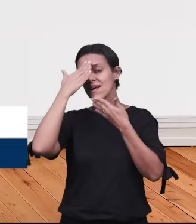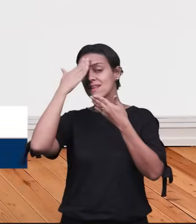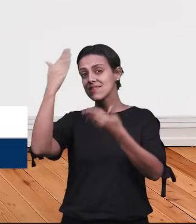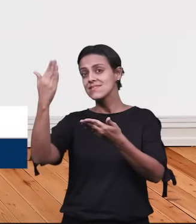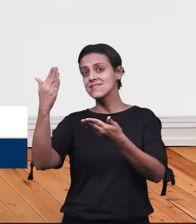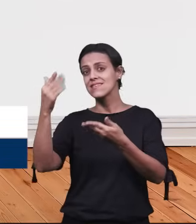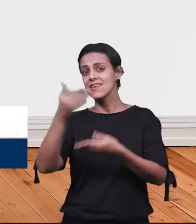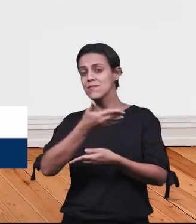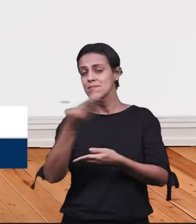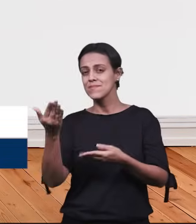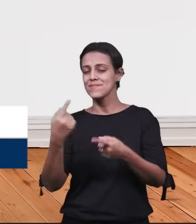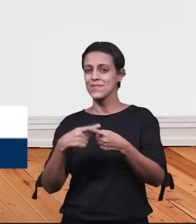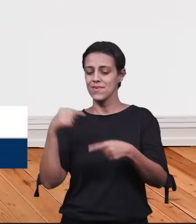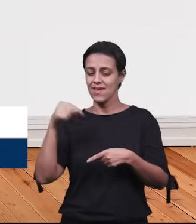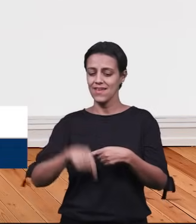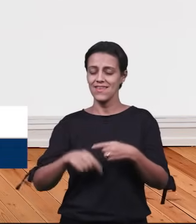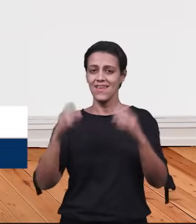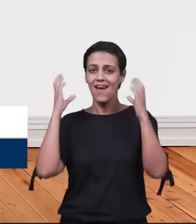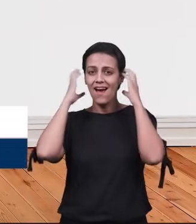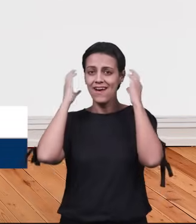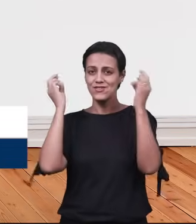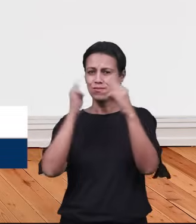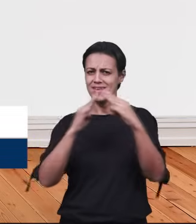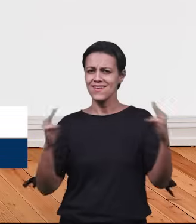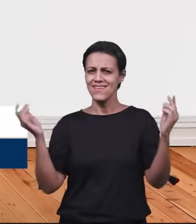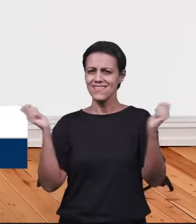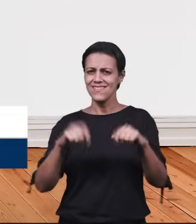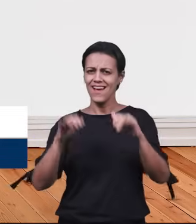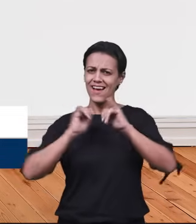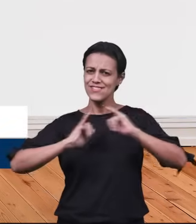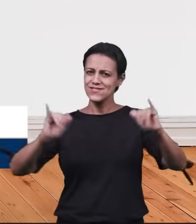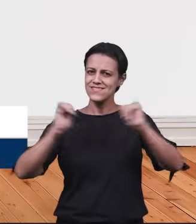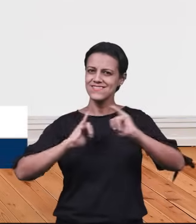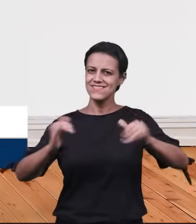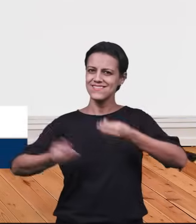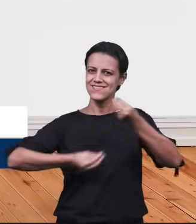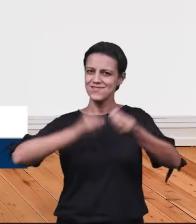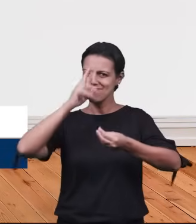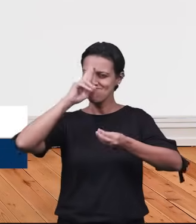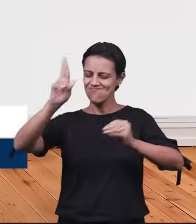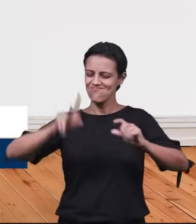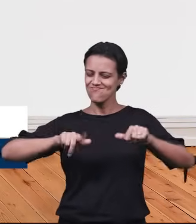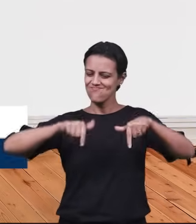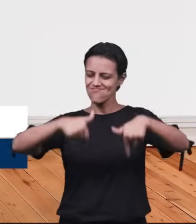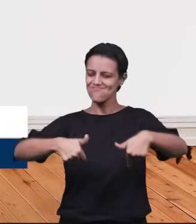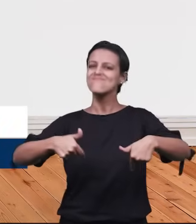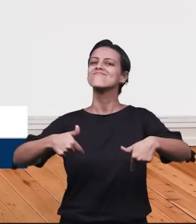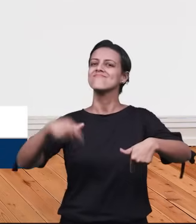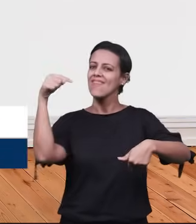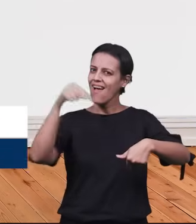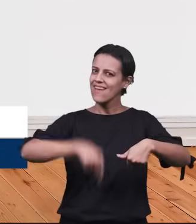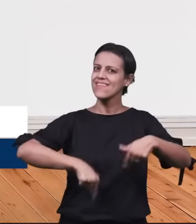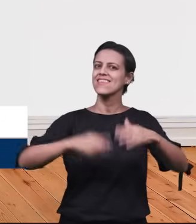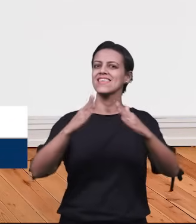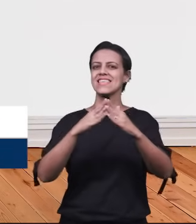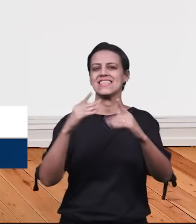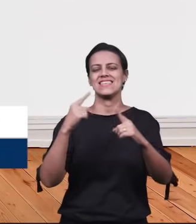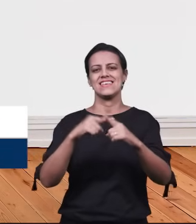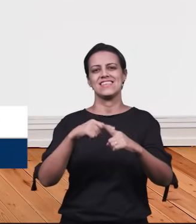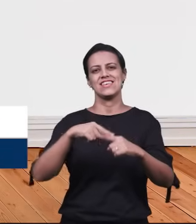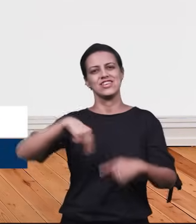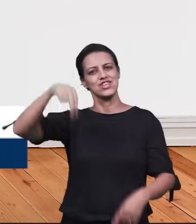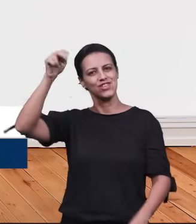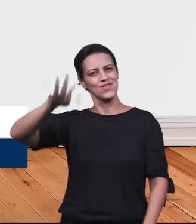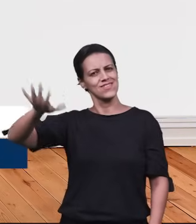que possamos anunciar as grandes coisas que Deus tem operado aqui nas igrejas da região Nordeste. Se o Senhor permitir, na semana que